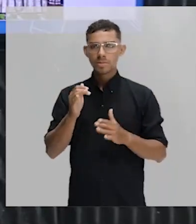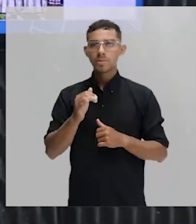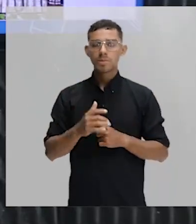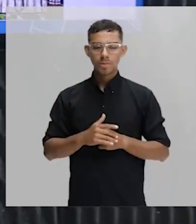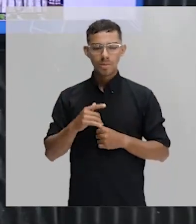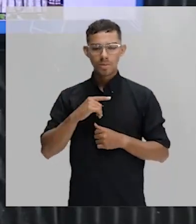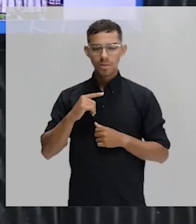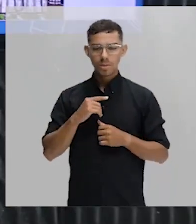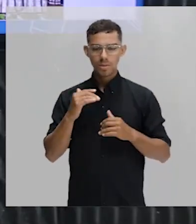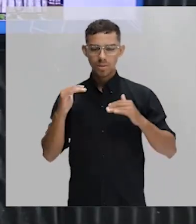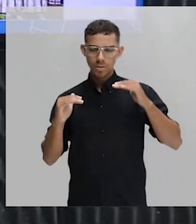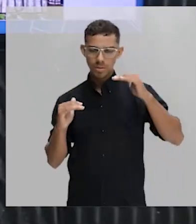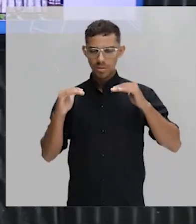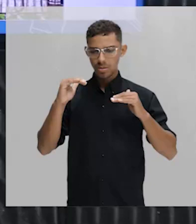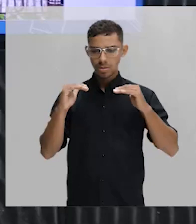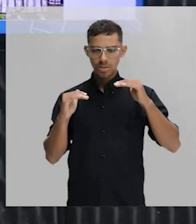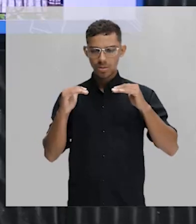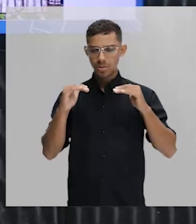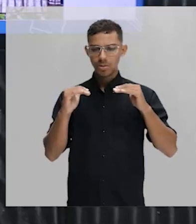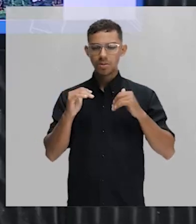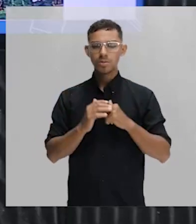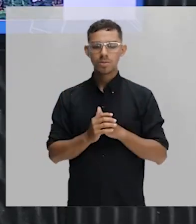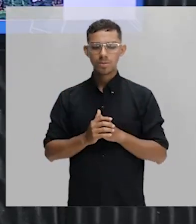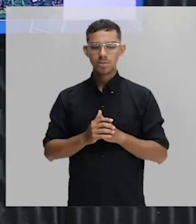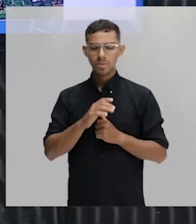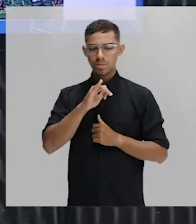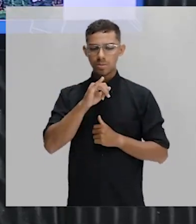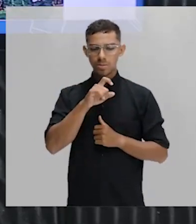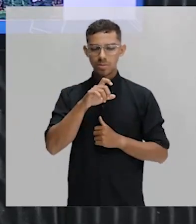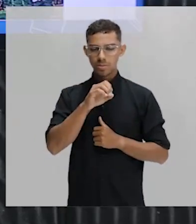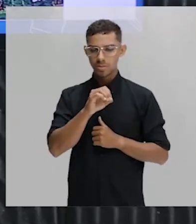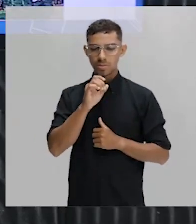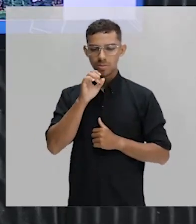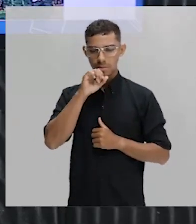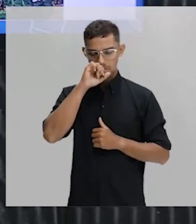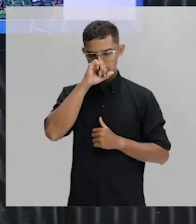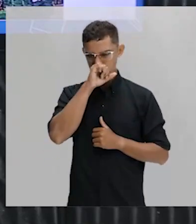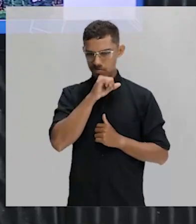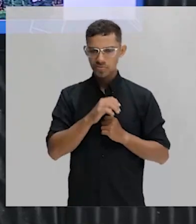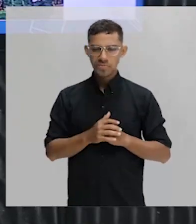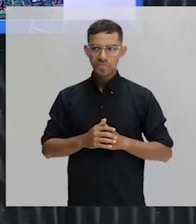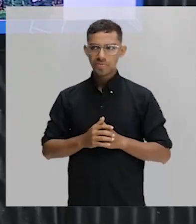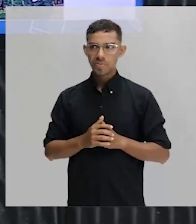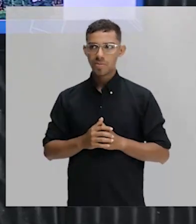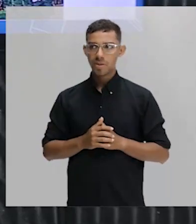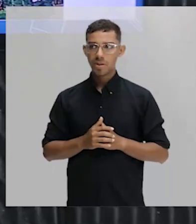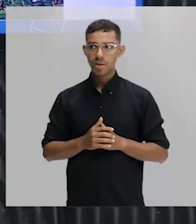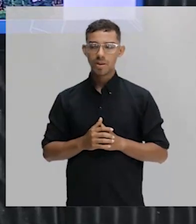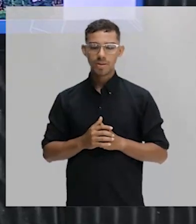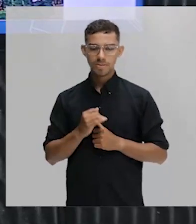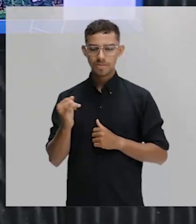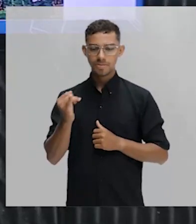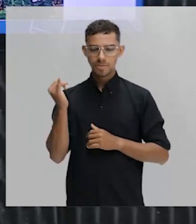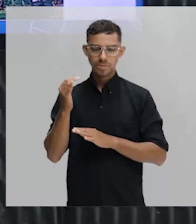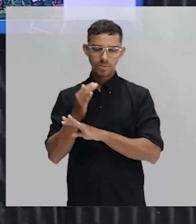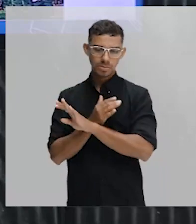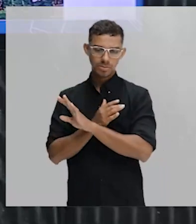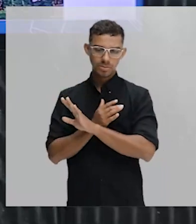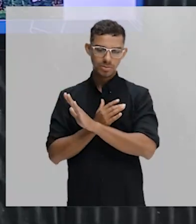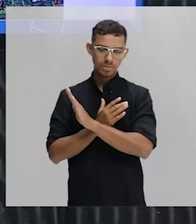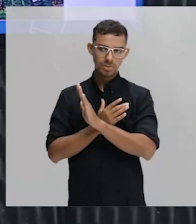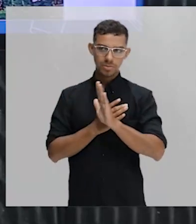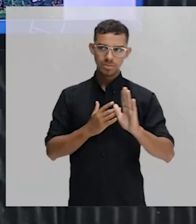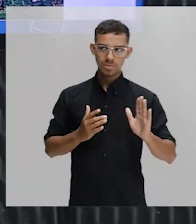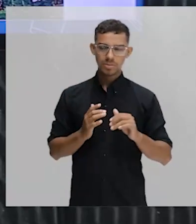equilíbrio visual a partir de um eixo simétrico. Acontece, por exemplo, nesse daqui, ó. Então, as figuras que são mais importantes estão do lado direito, as que são